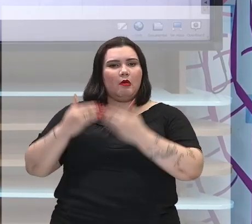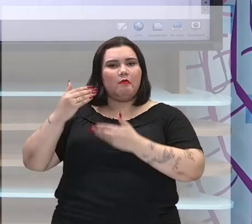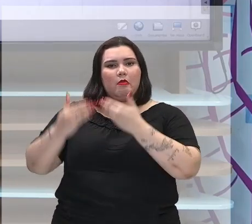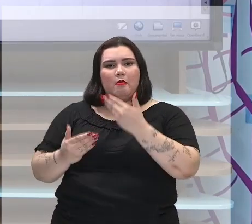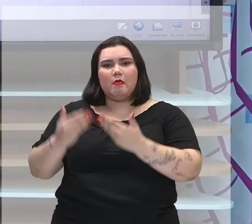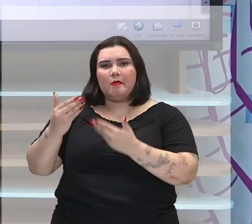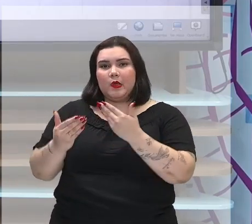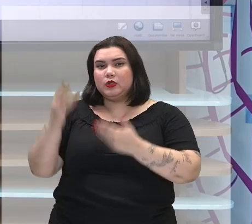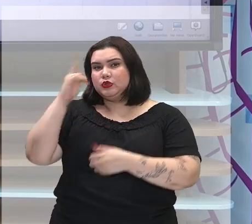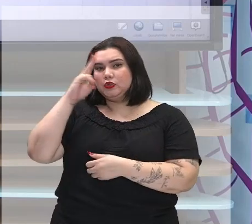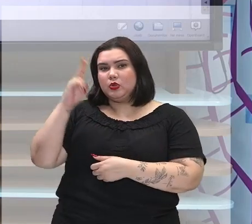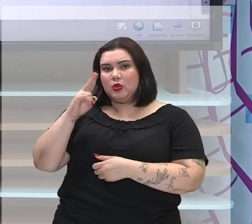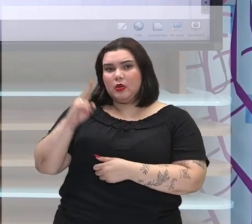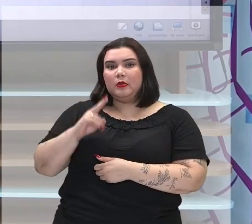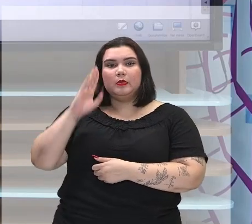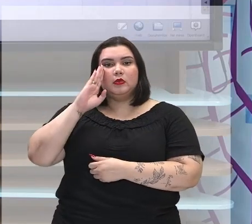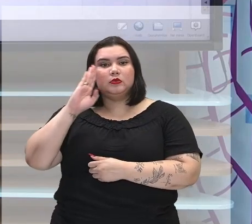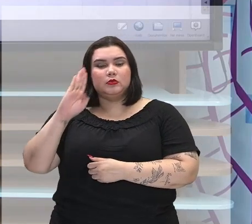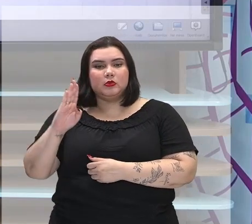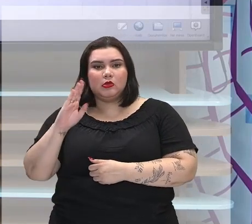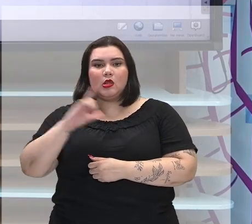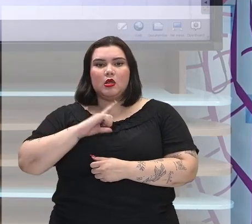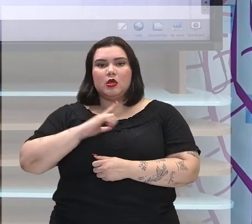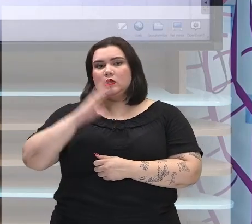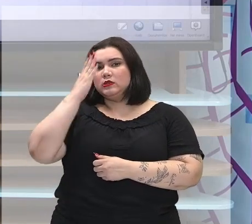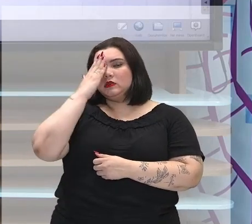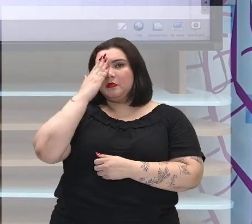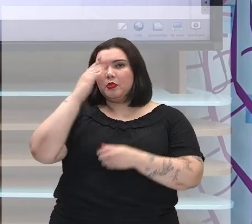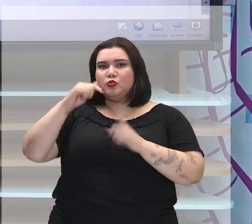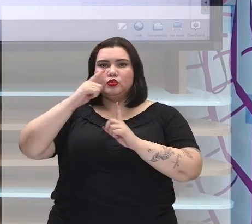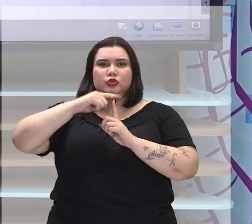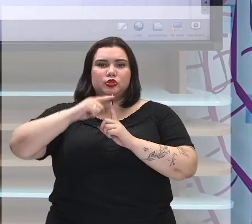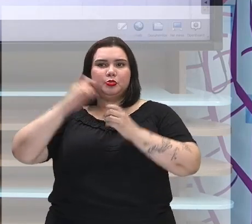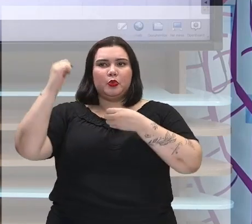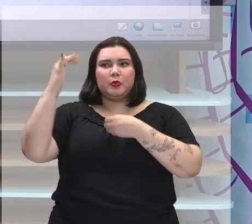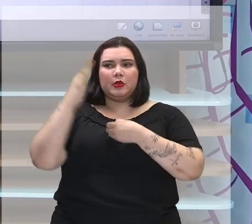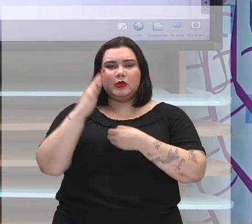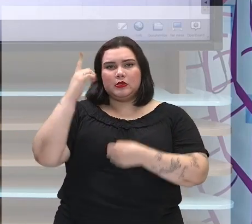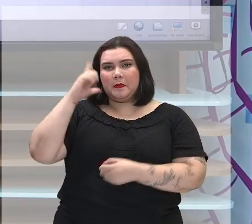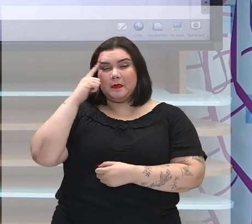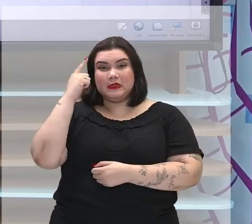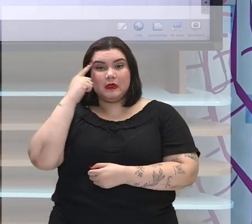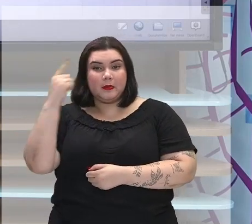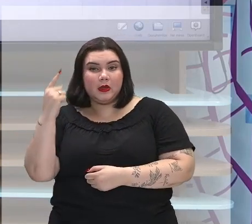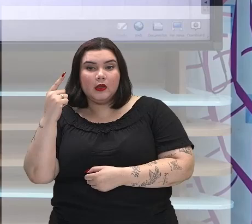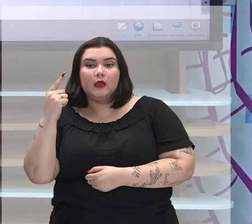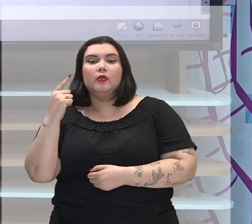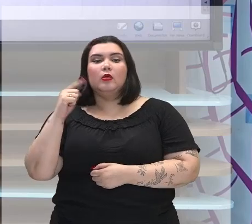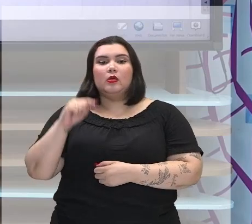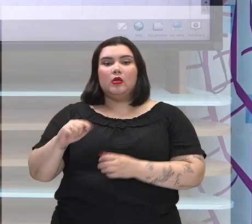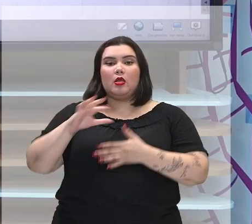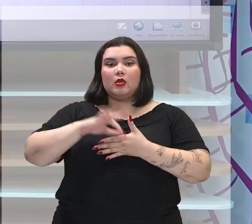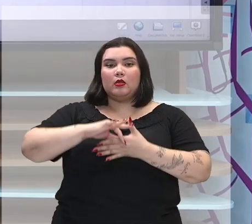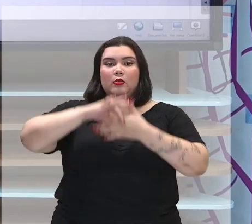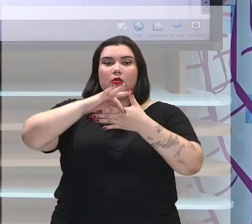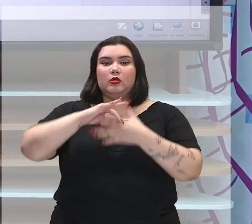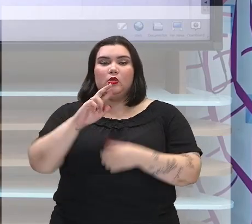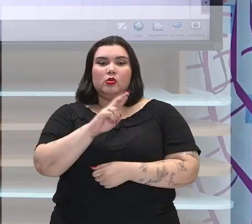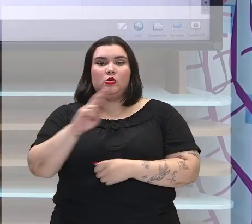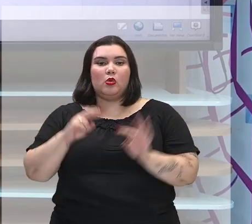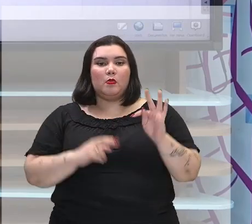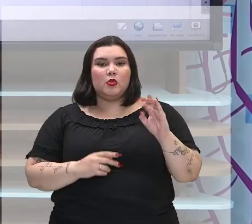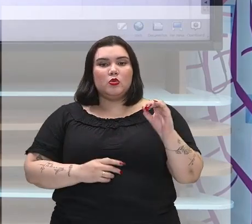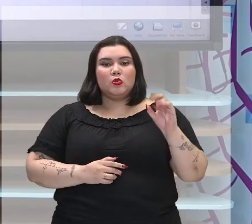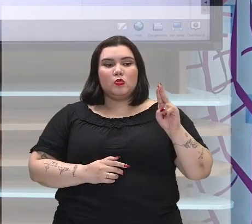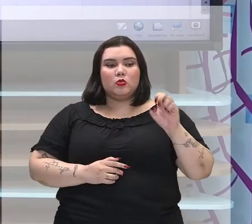o contato, principalmente com os ideais iluministas, através de um líder chamado